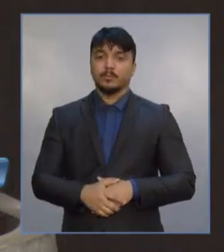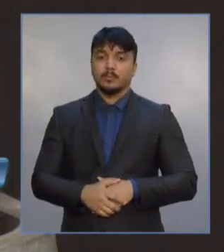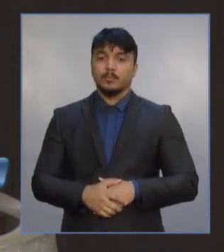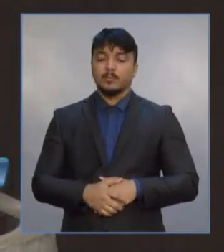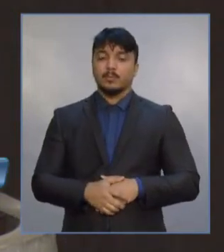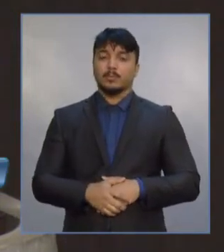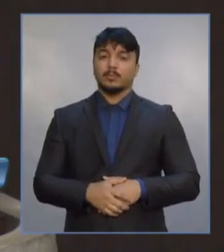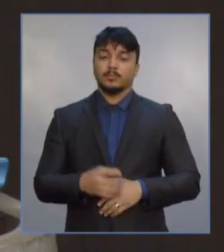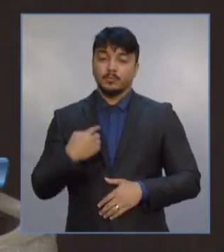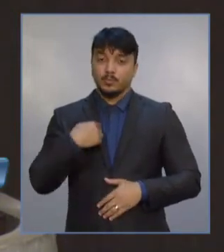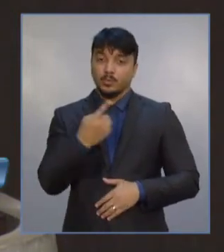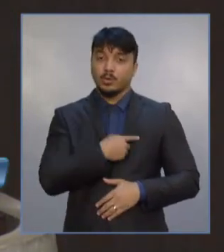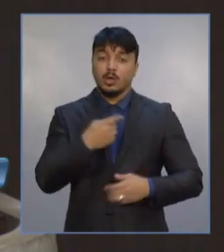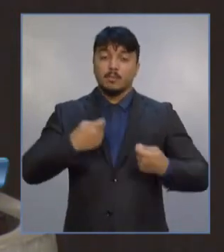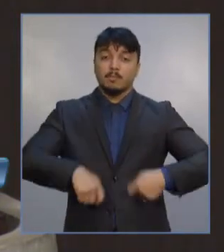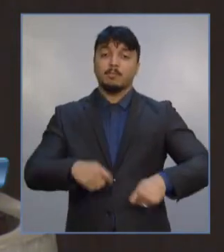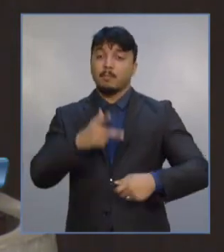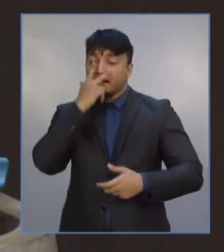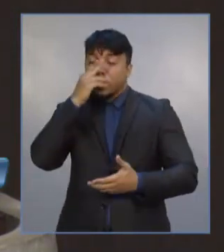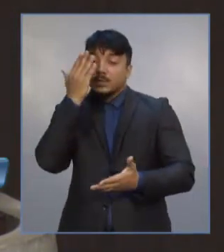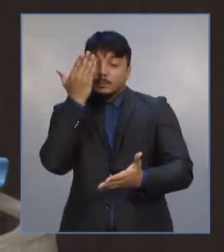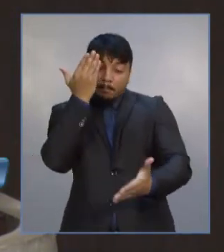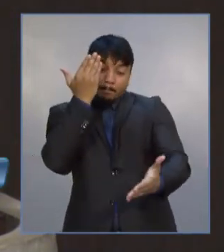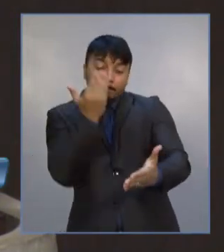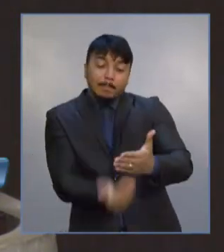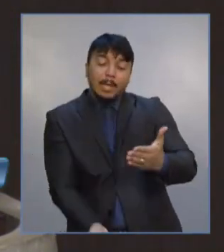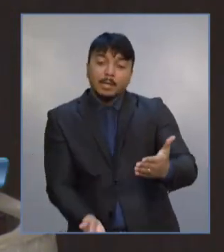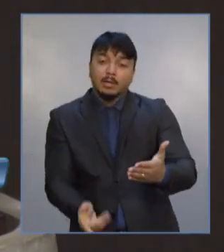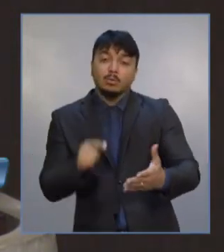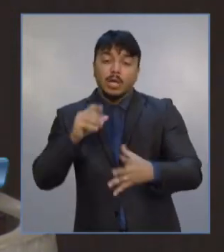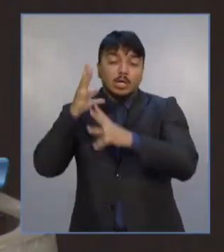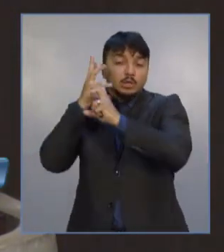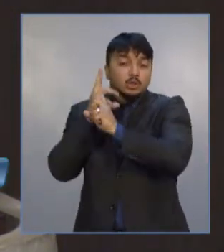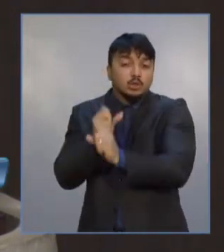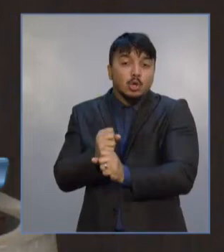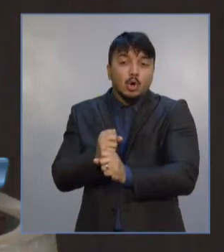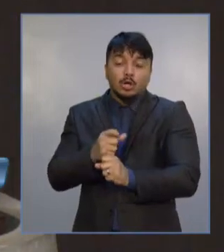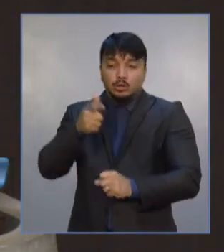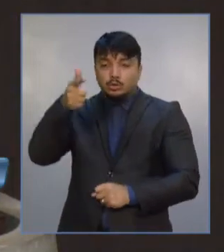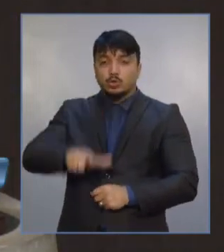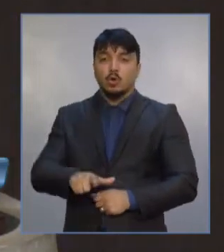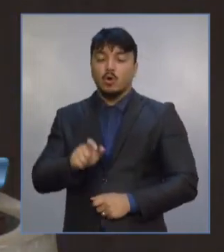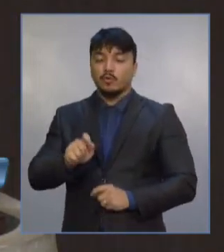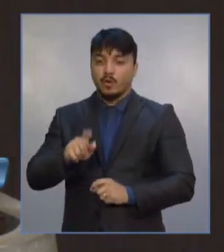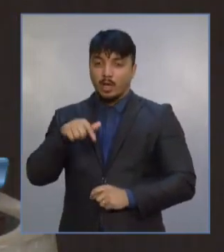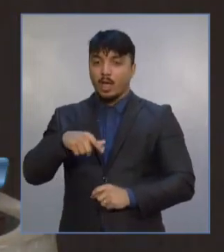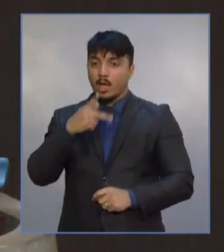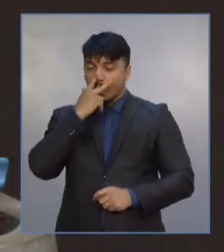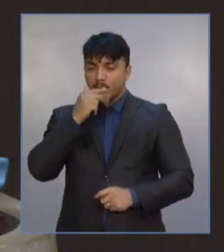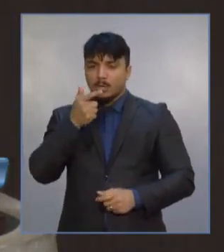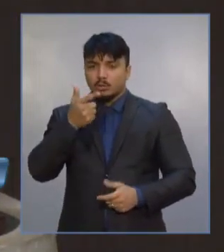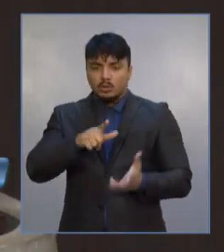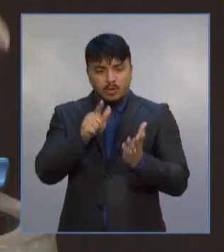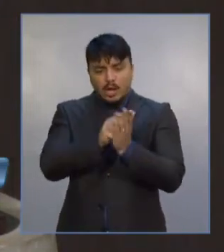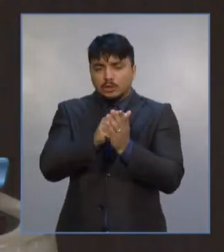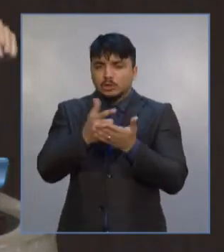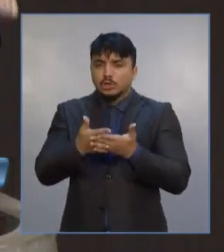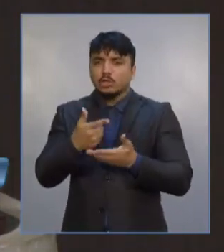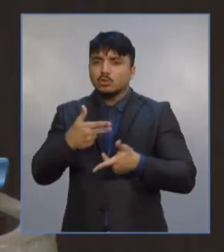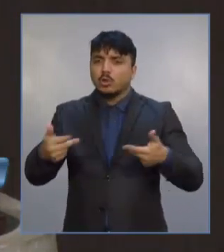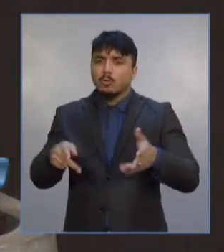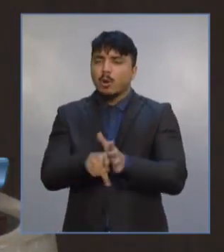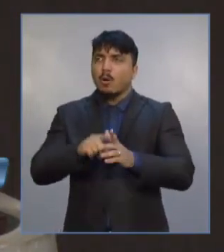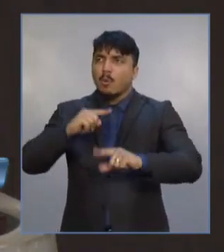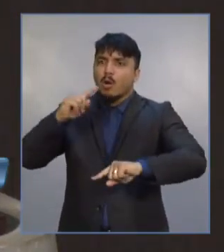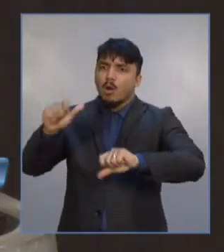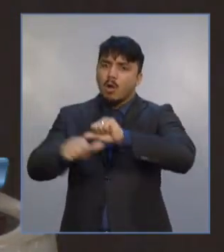Nós estamos perdendo mais uma oportunidade histórica, não só de cumprir essa agenda de reformas, mas também de